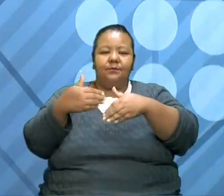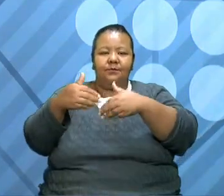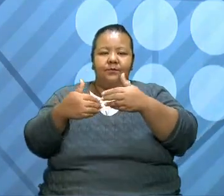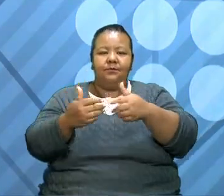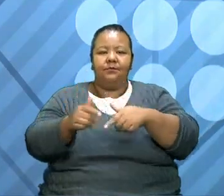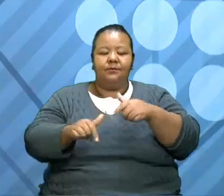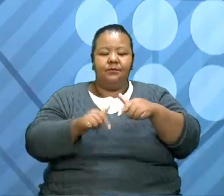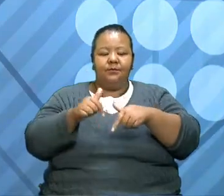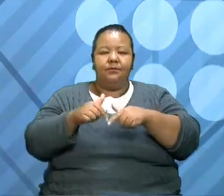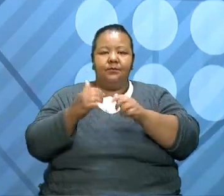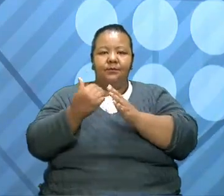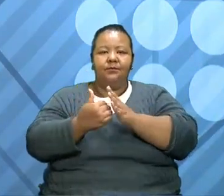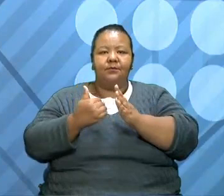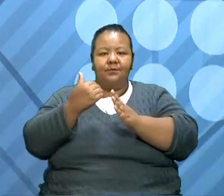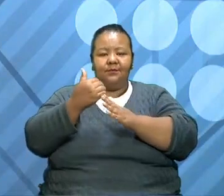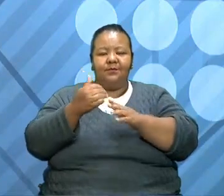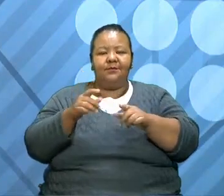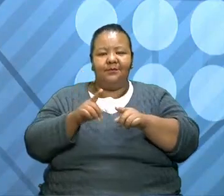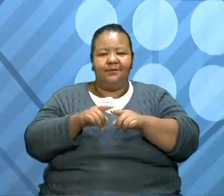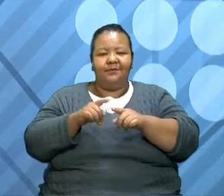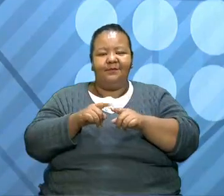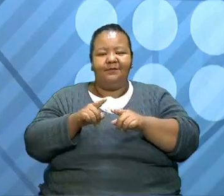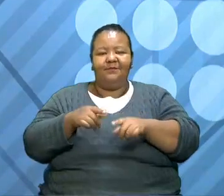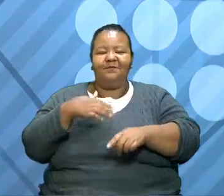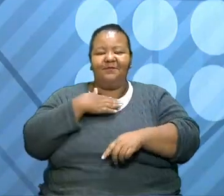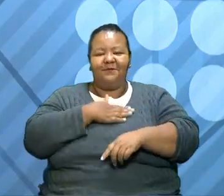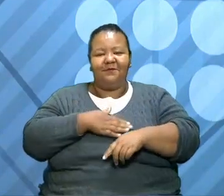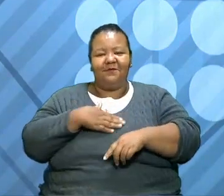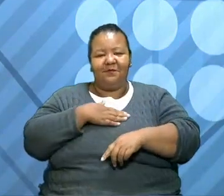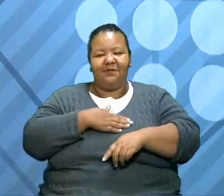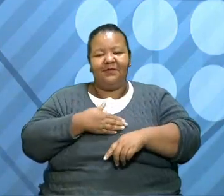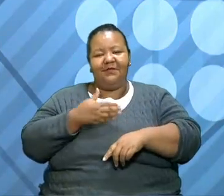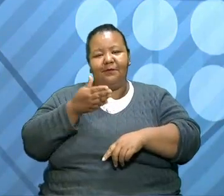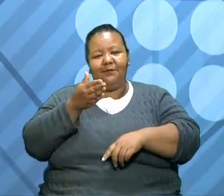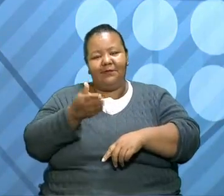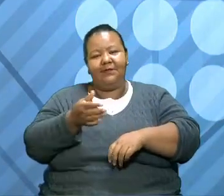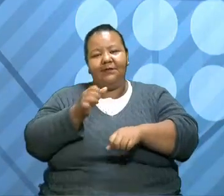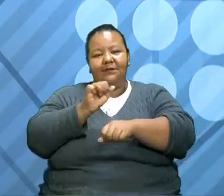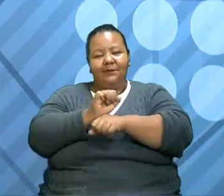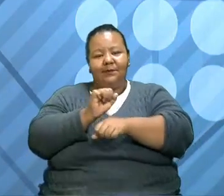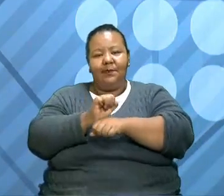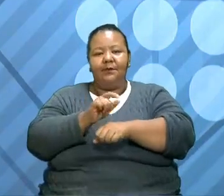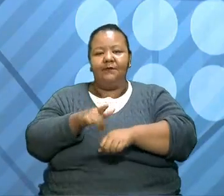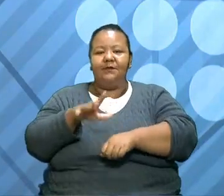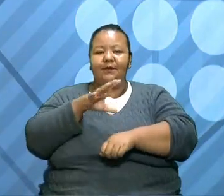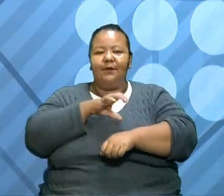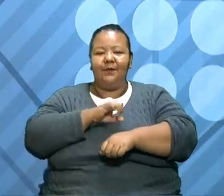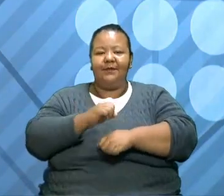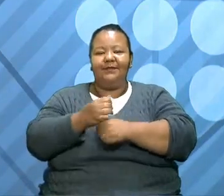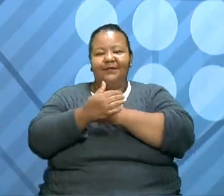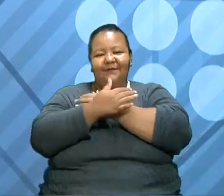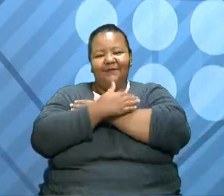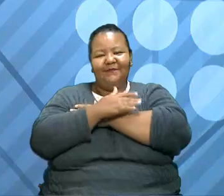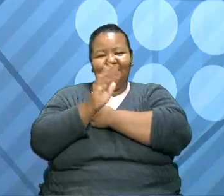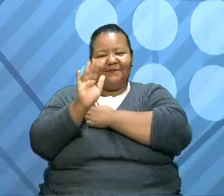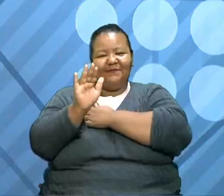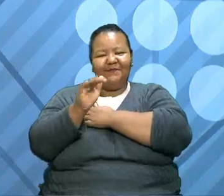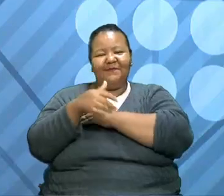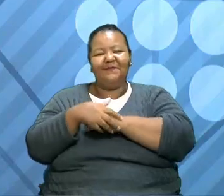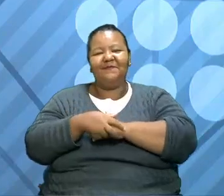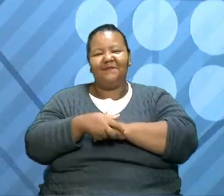no seu trabalho e crescimento também. Foi um prazer estar com você, espero que você tenha gostado e até breve!